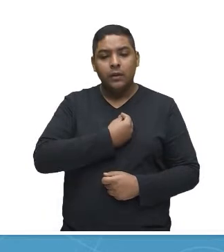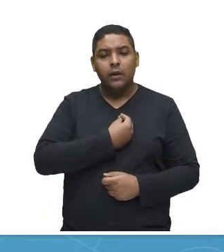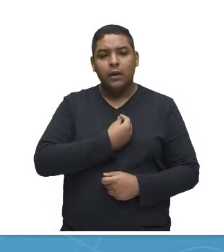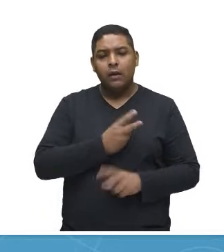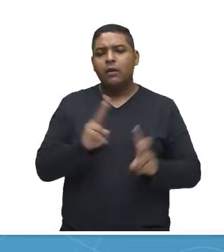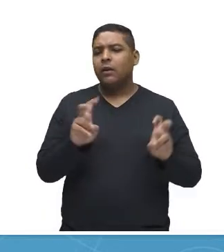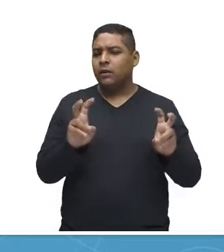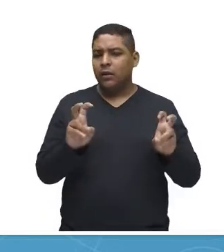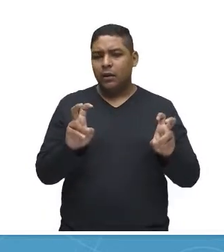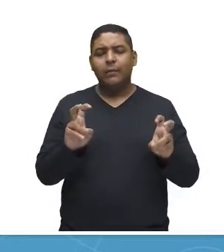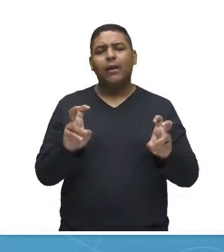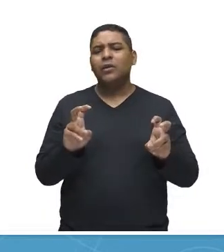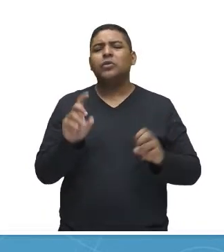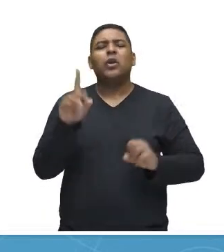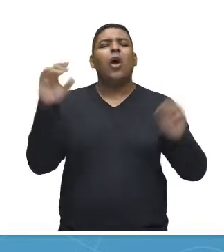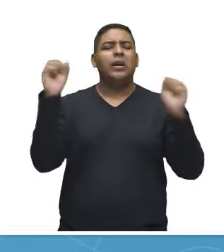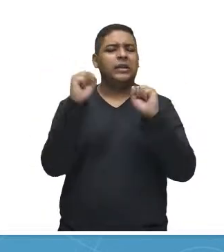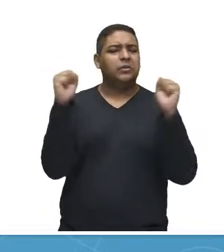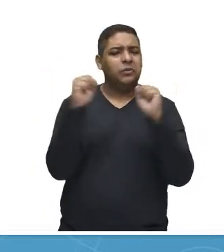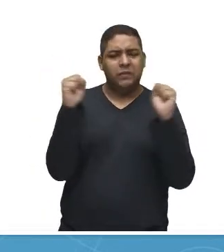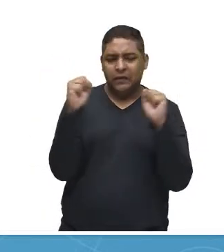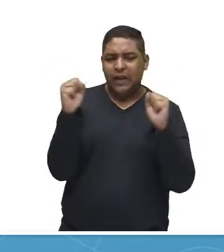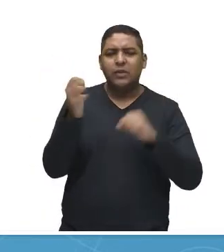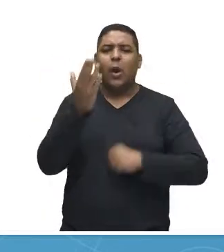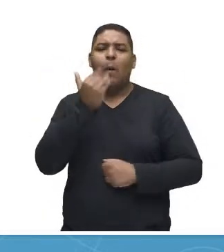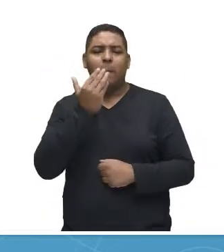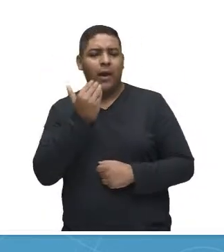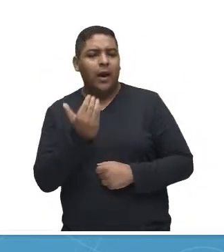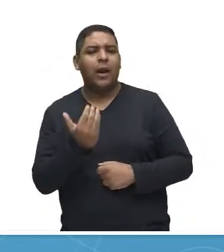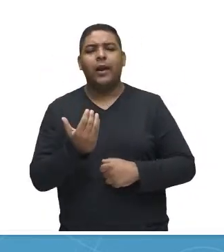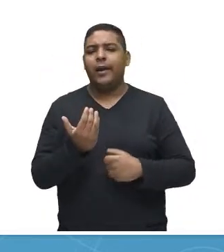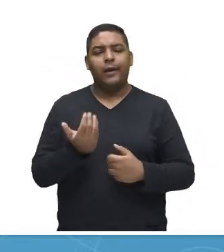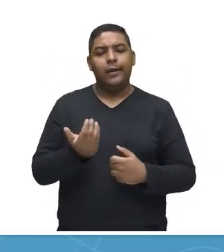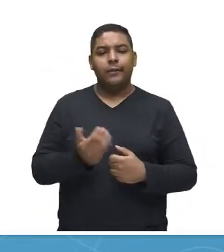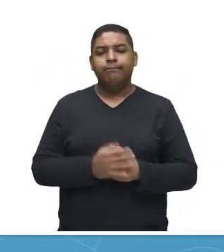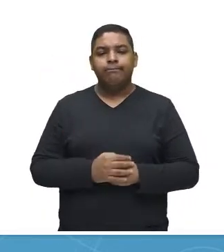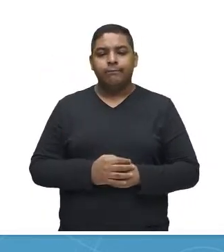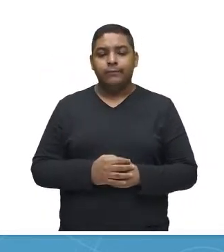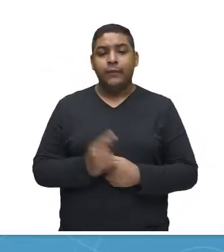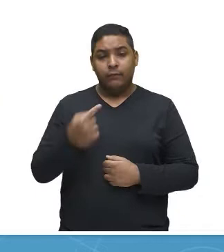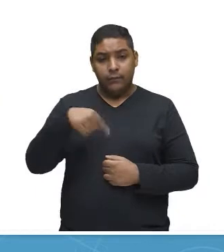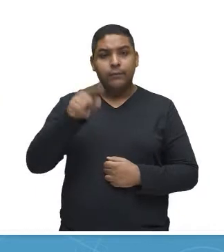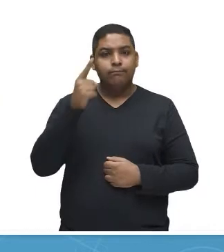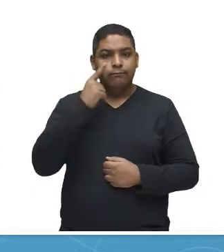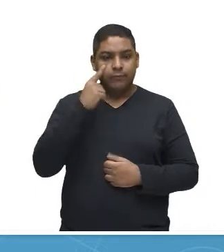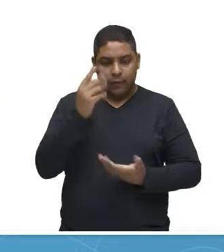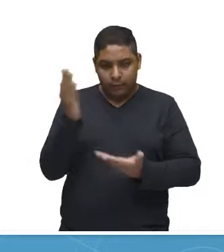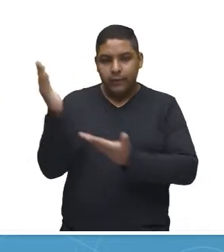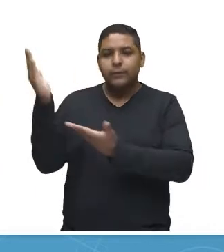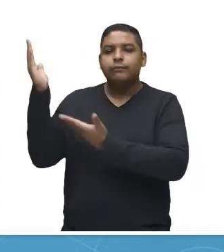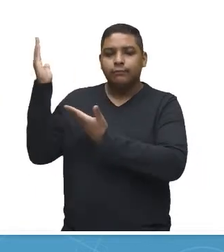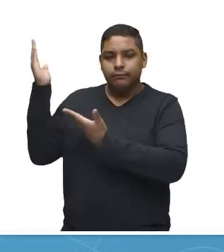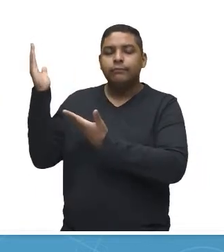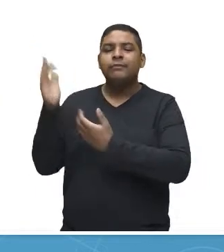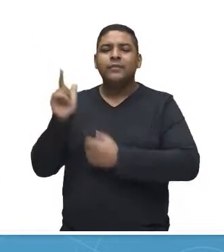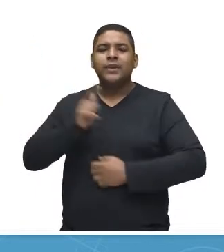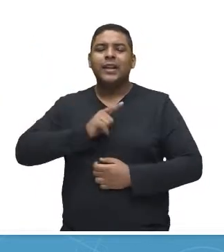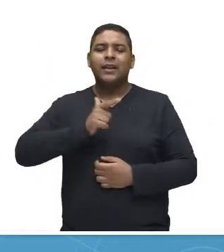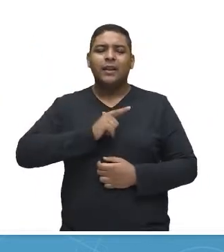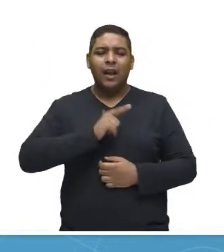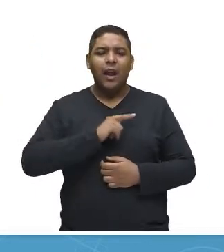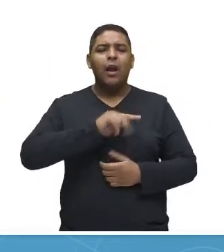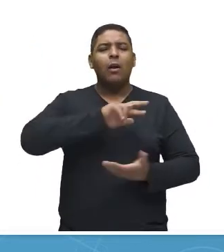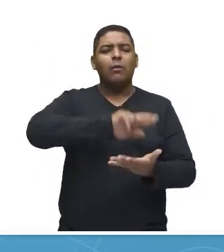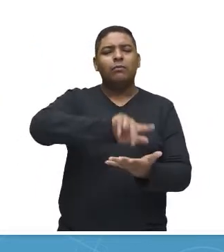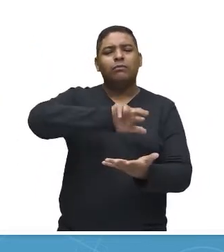que está falando só sobre exercício físico, sobre alimentação, mas como vocês estão vendo, abrange